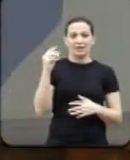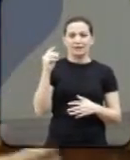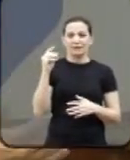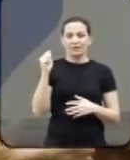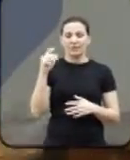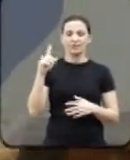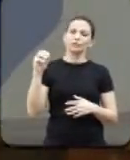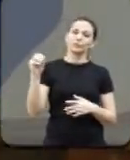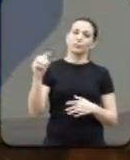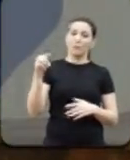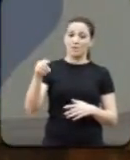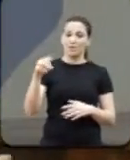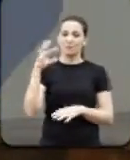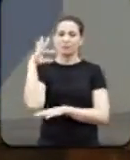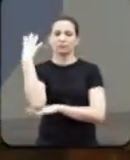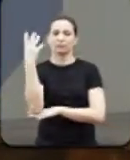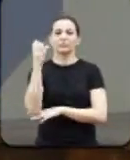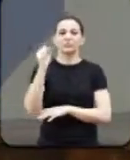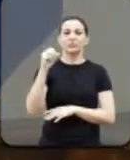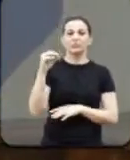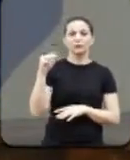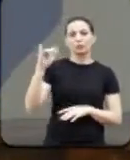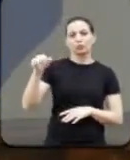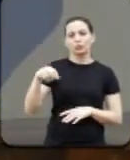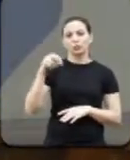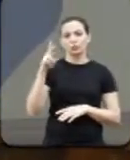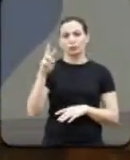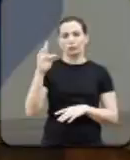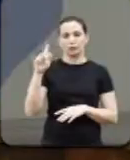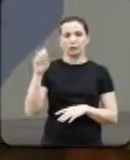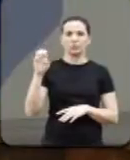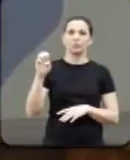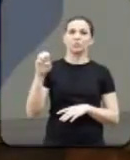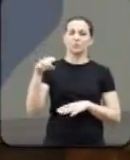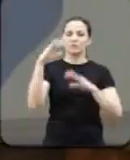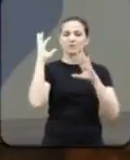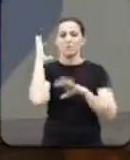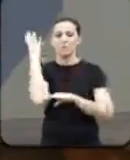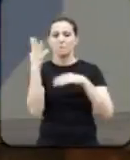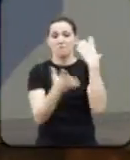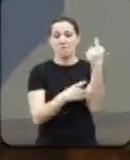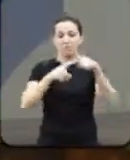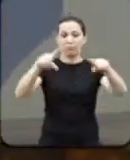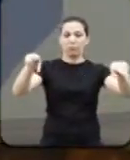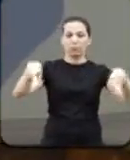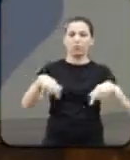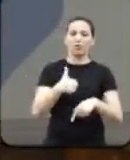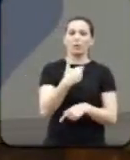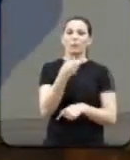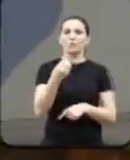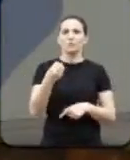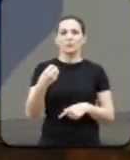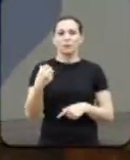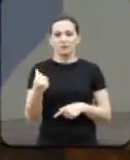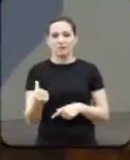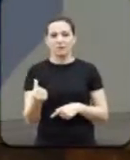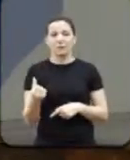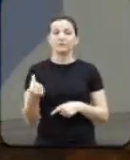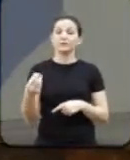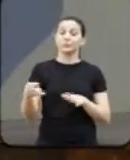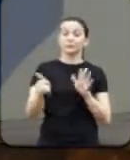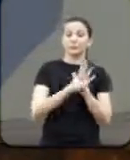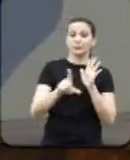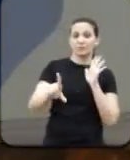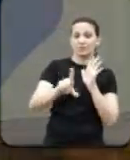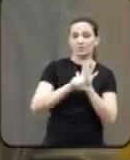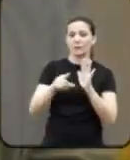no Melhado, no Jardim São Jorge, mais especificamente. É isso, né, vereador? O Jardim São Jorge, essa praça,